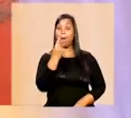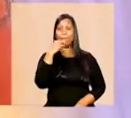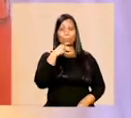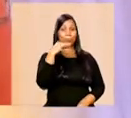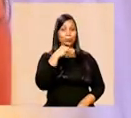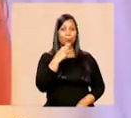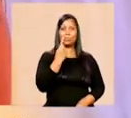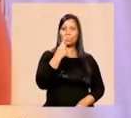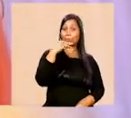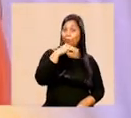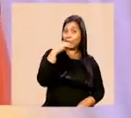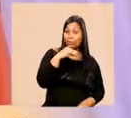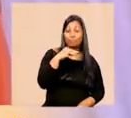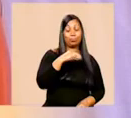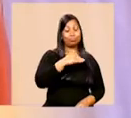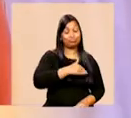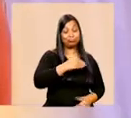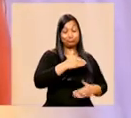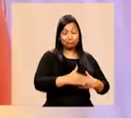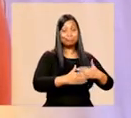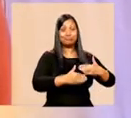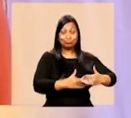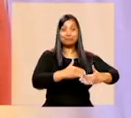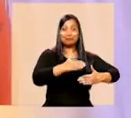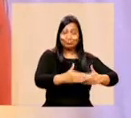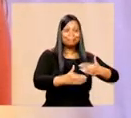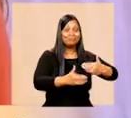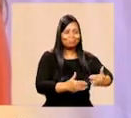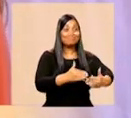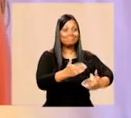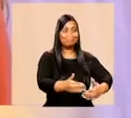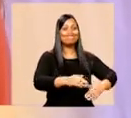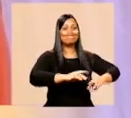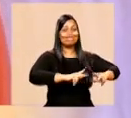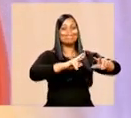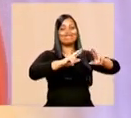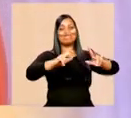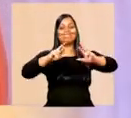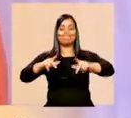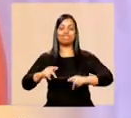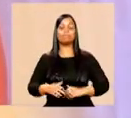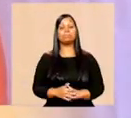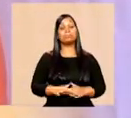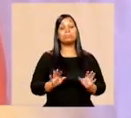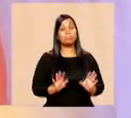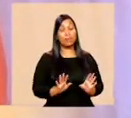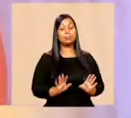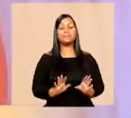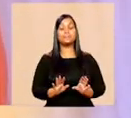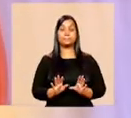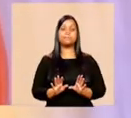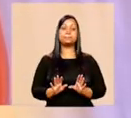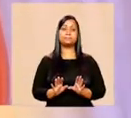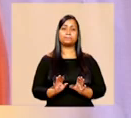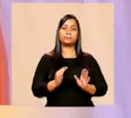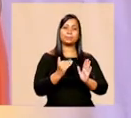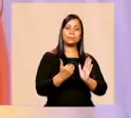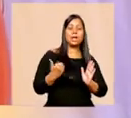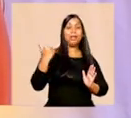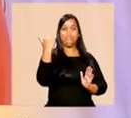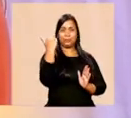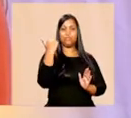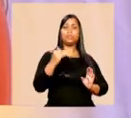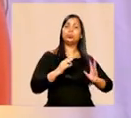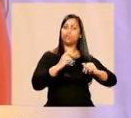Cada minuto é um minuto, cada situação é diferente. Mas eu acredito que, acima